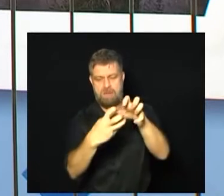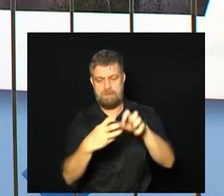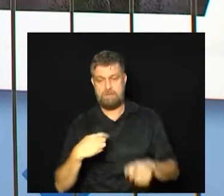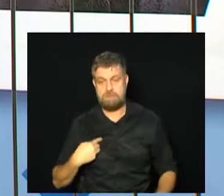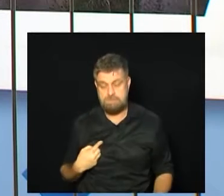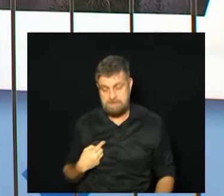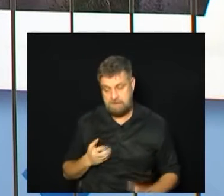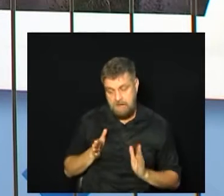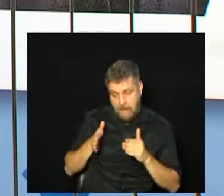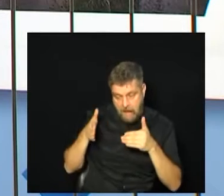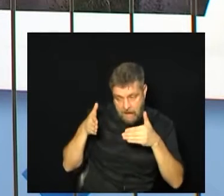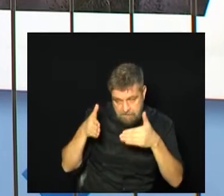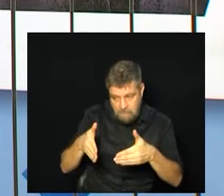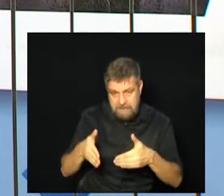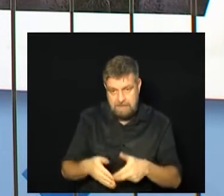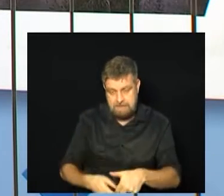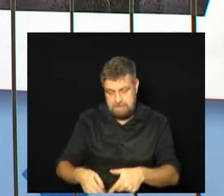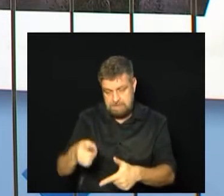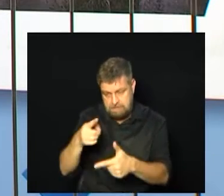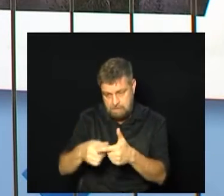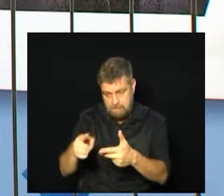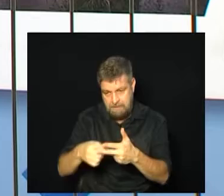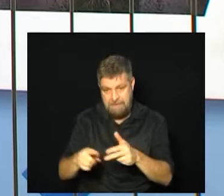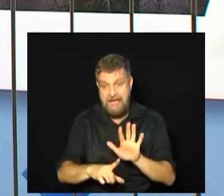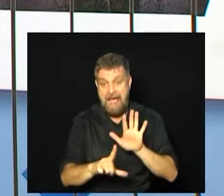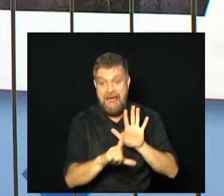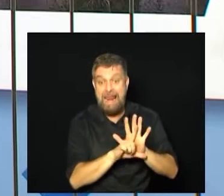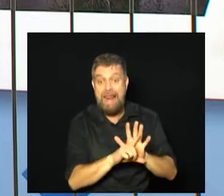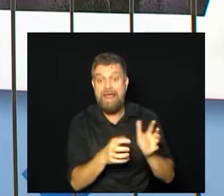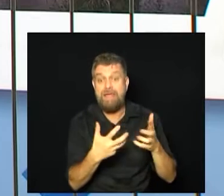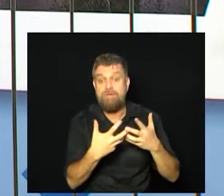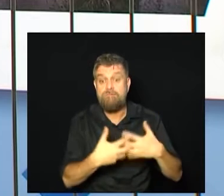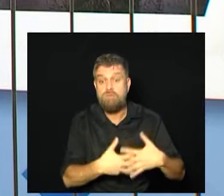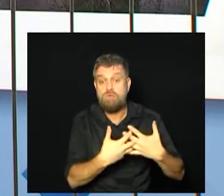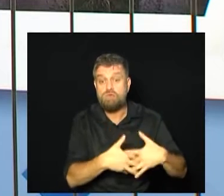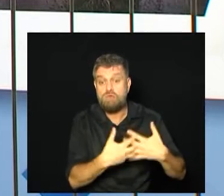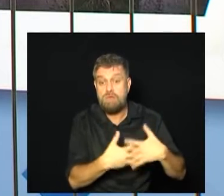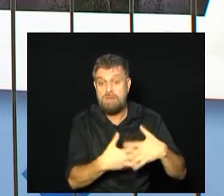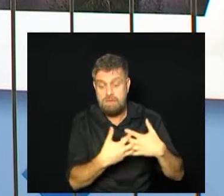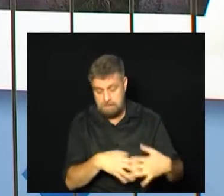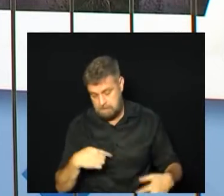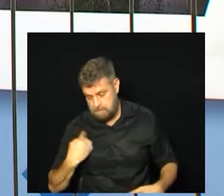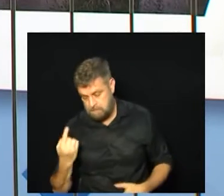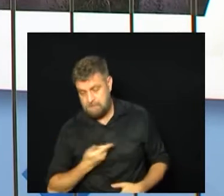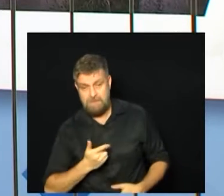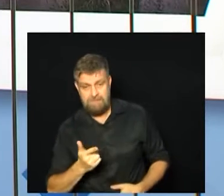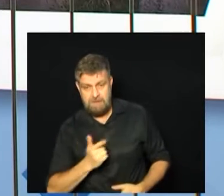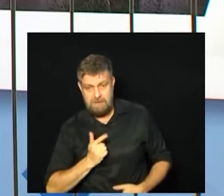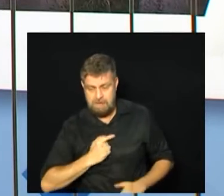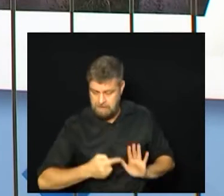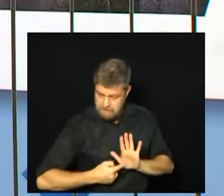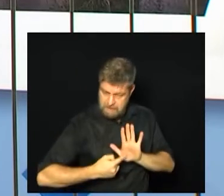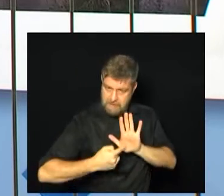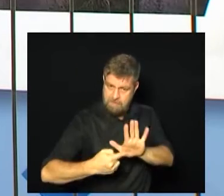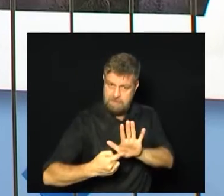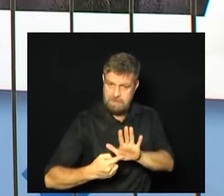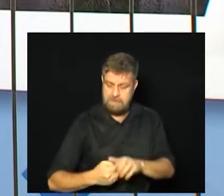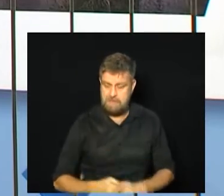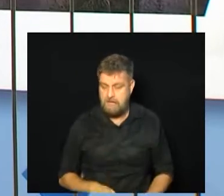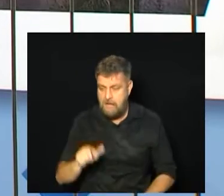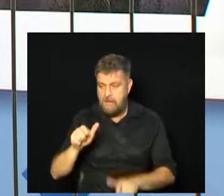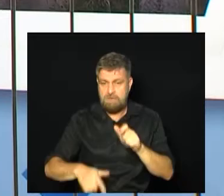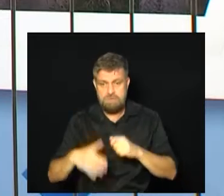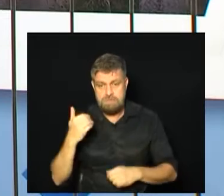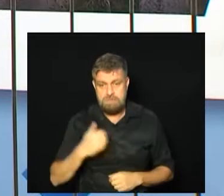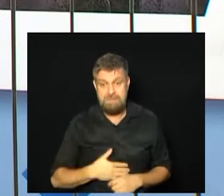casos, começar a fazer com que as leis sejam aplicadas, porque a gente consiga também ter uma visibilidade maior desses casos e que eles não